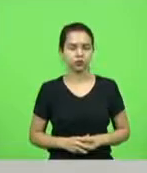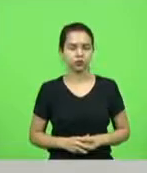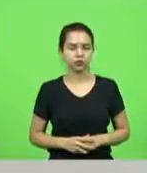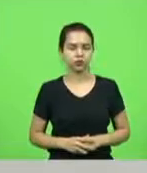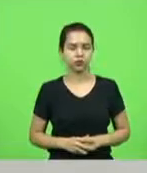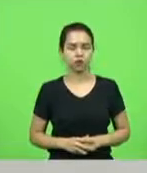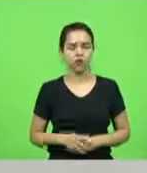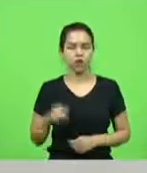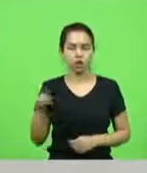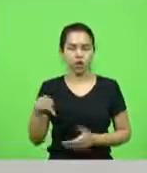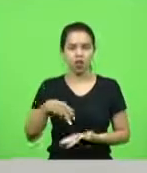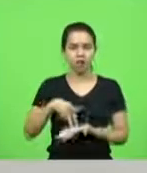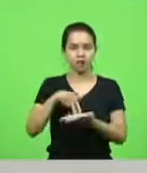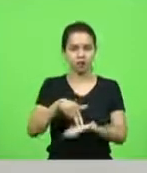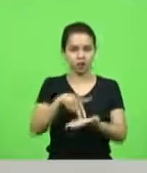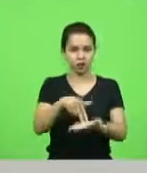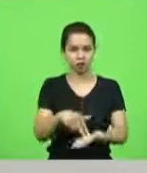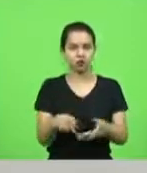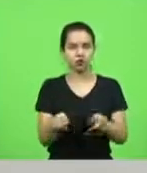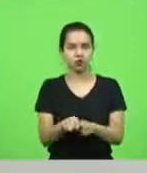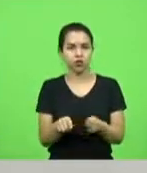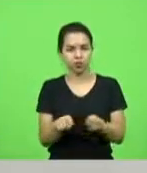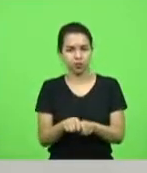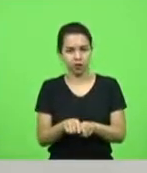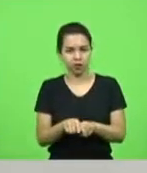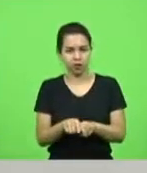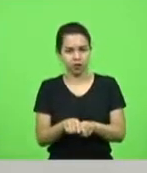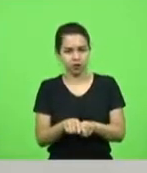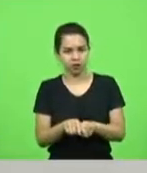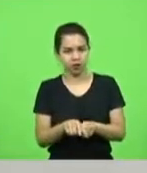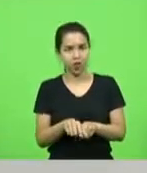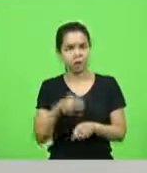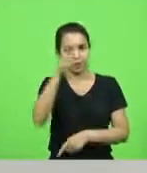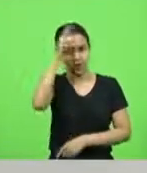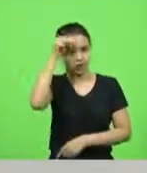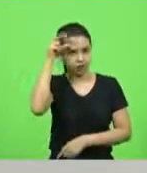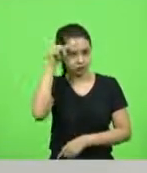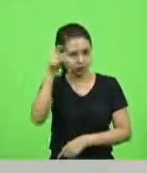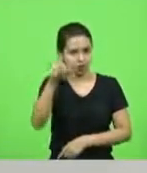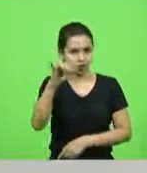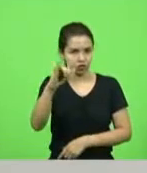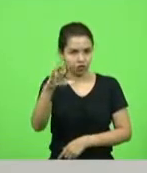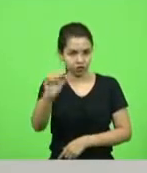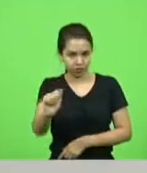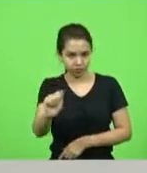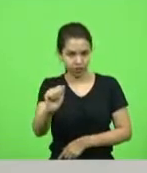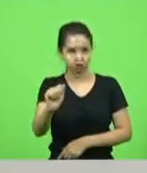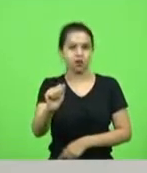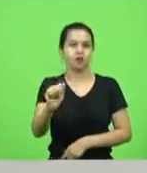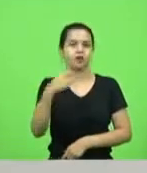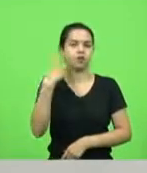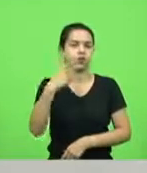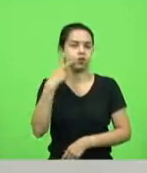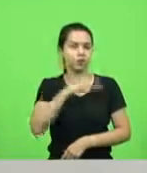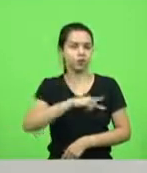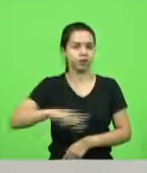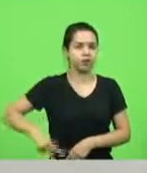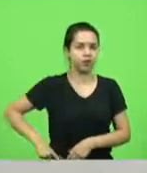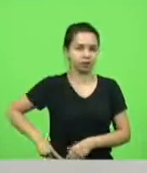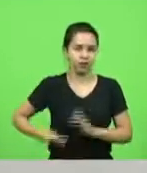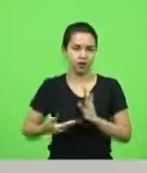Navegantes EA prefeita nossa querida prefeita Chica de salão com o vereador presidente da Câmara